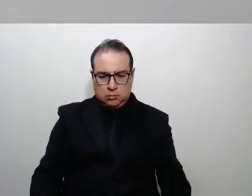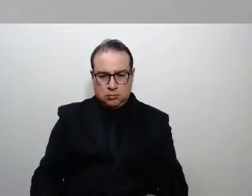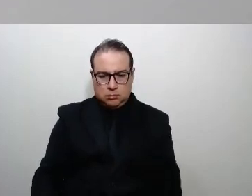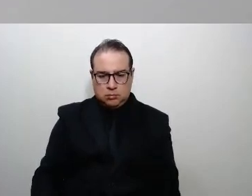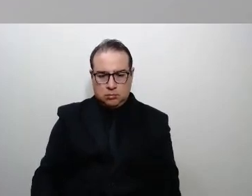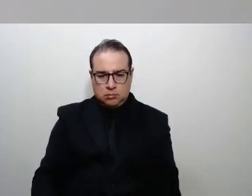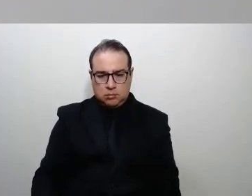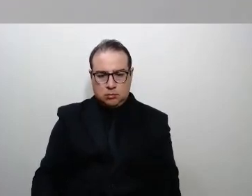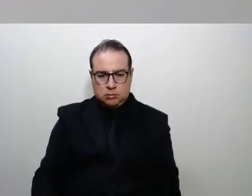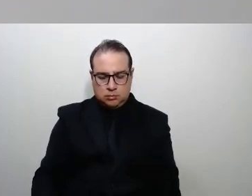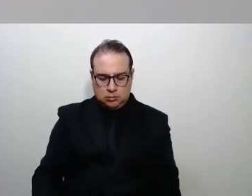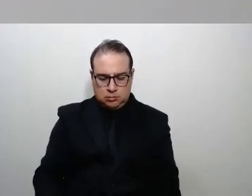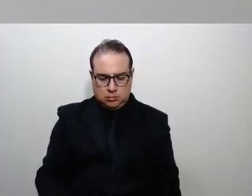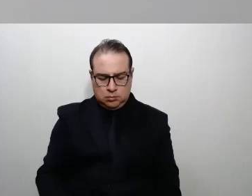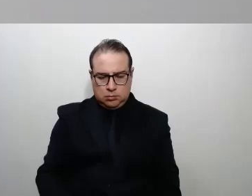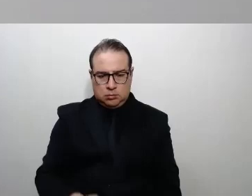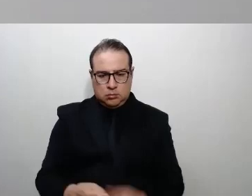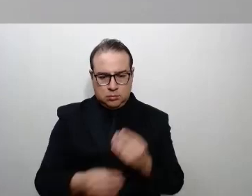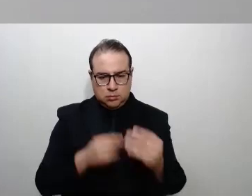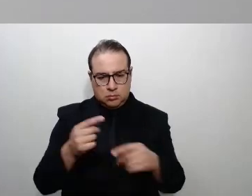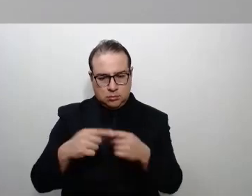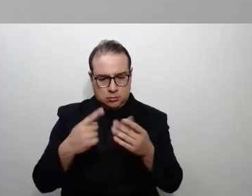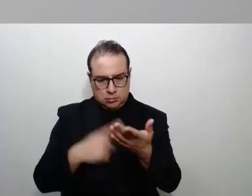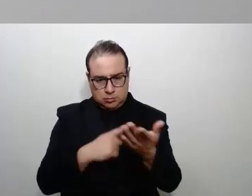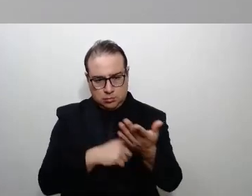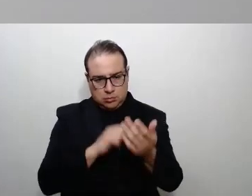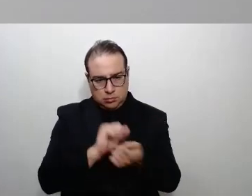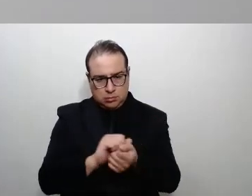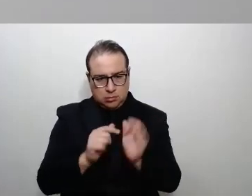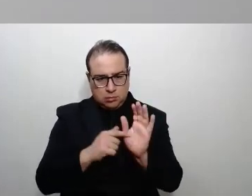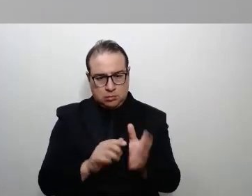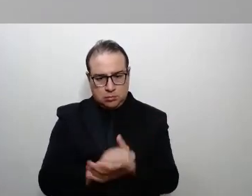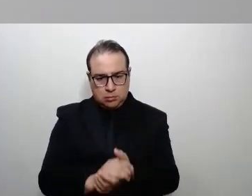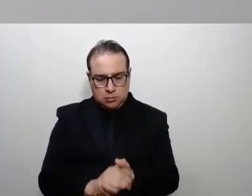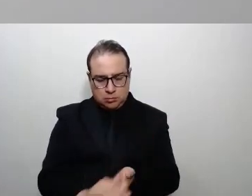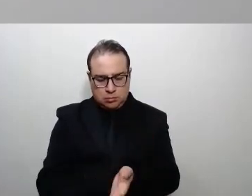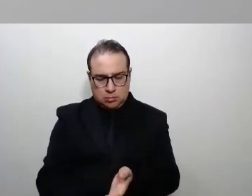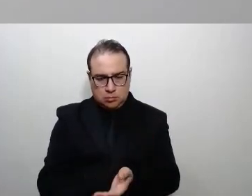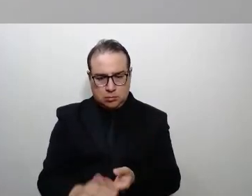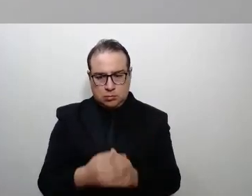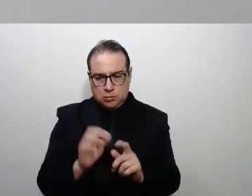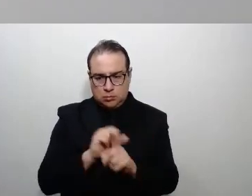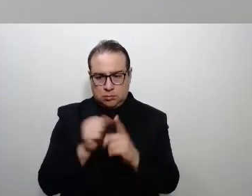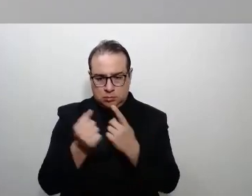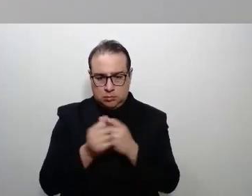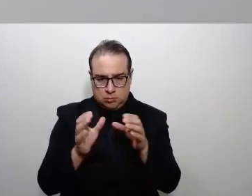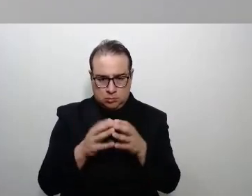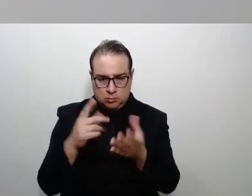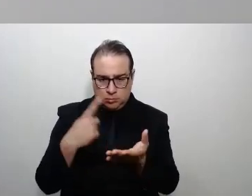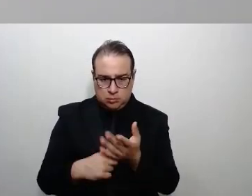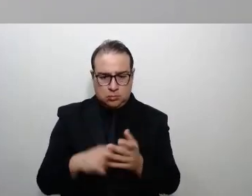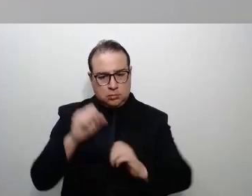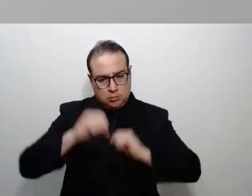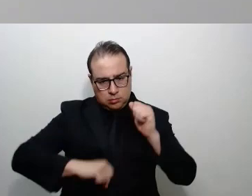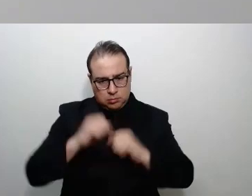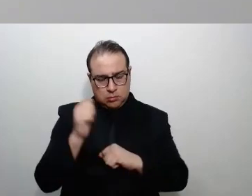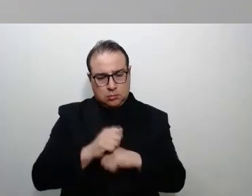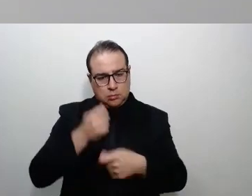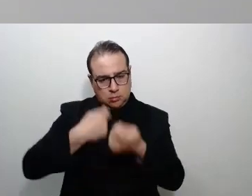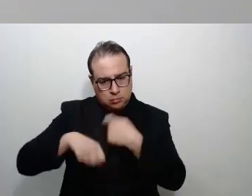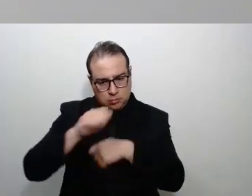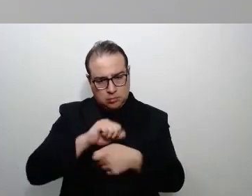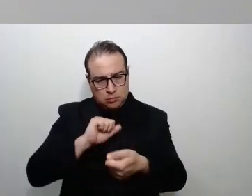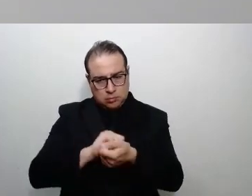que convênio sejam firmados com entidades sociais da Indústria do Comércio